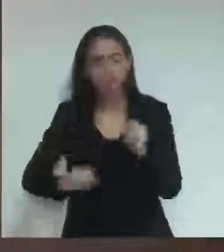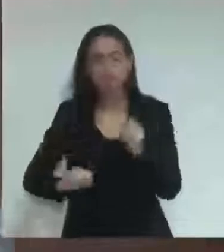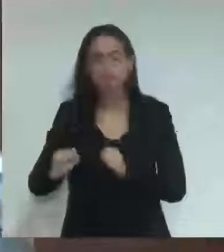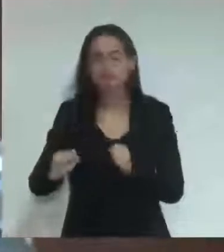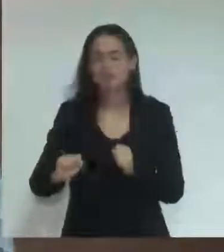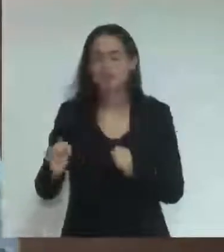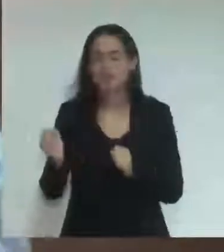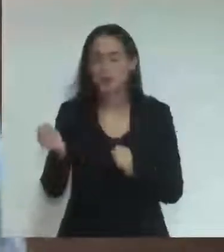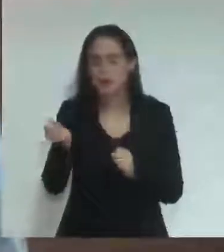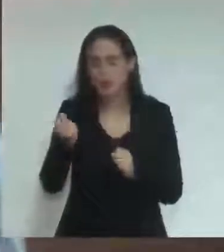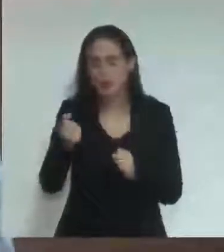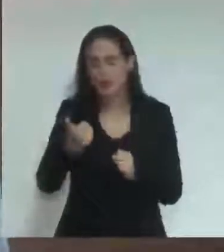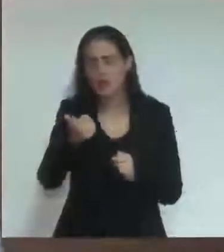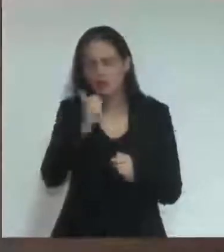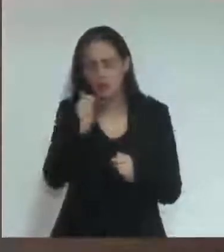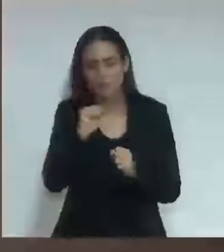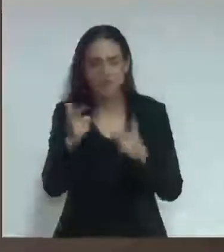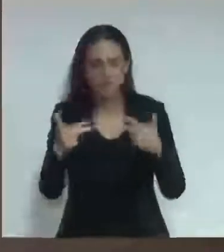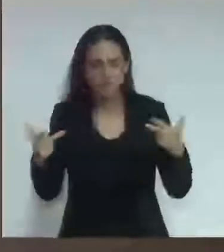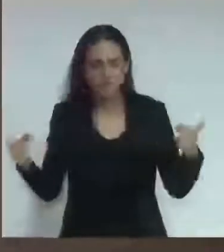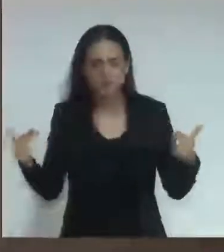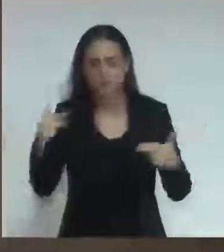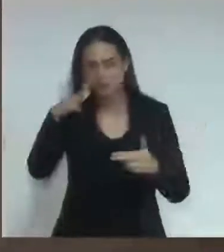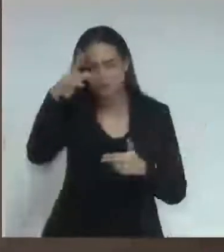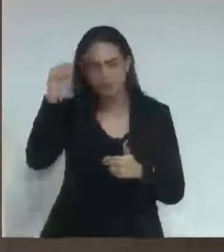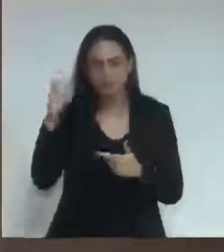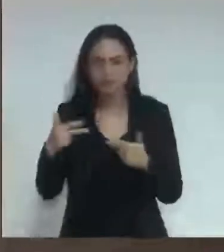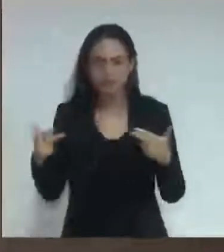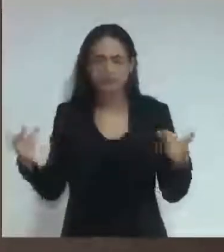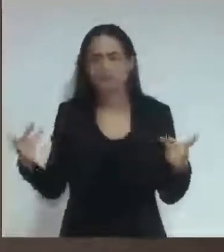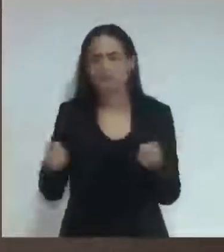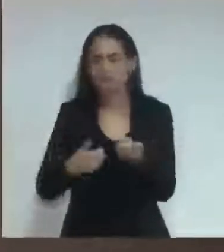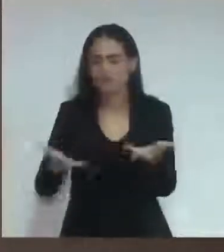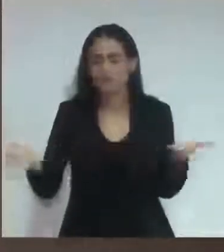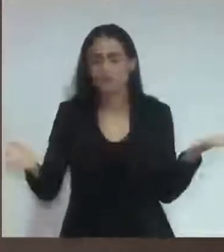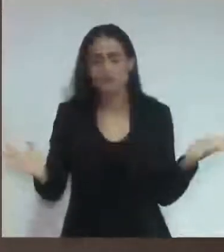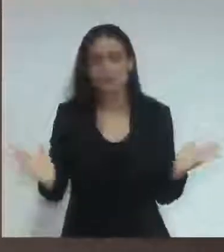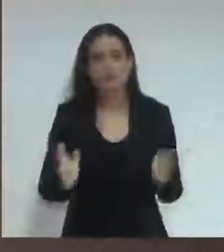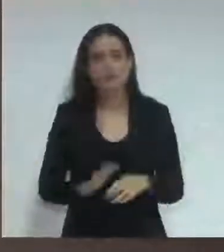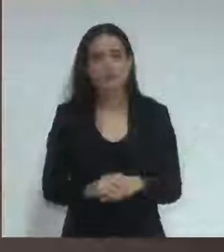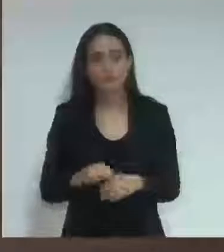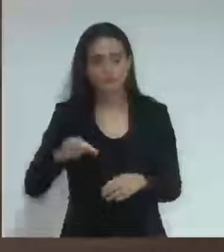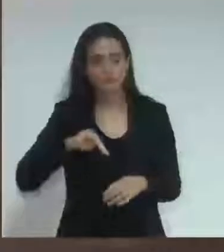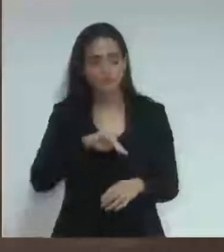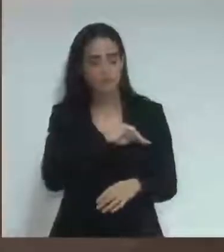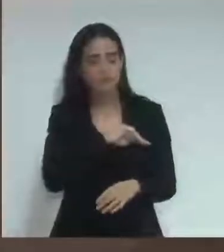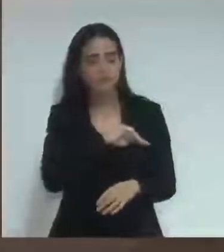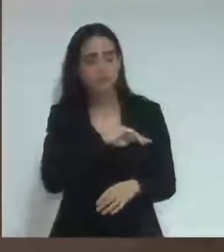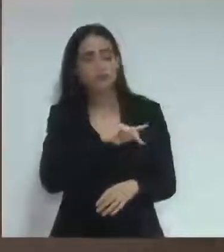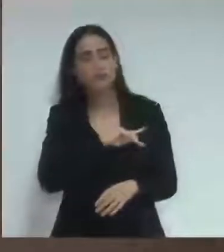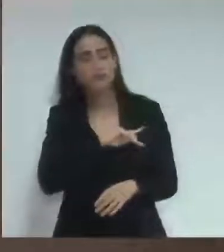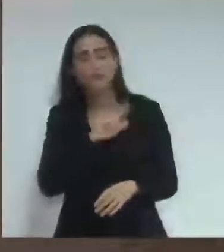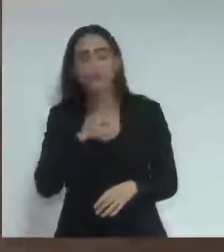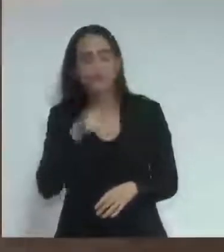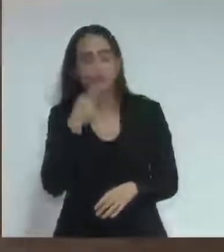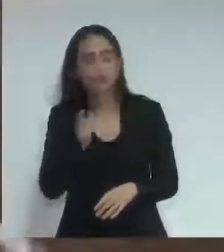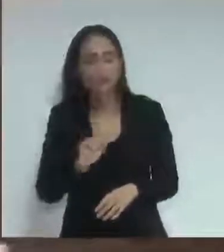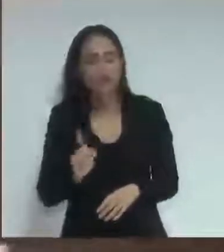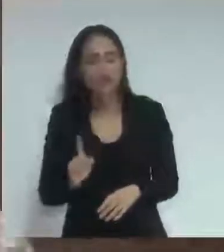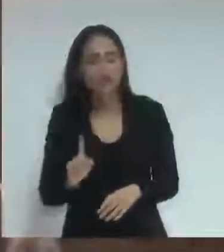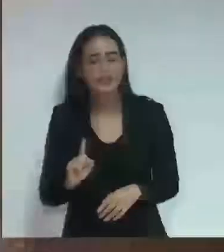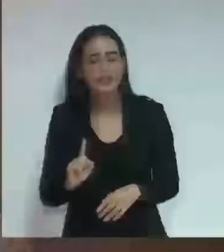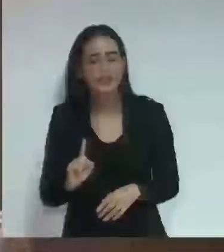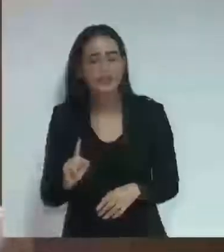e aí? Cadê? O Ministério Público nunca investigou nada, nunca falou nada. E no ano que a gente faz algo que consegue todas essas vantagens,